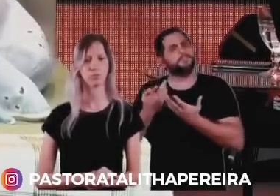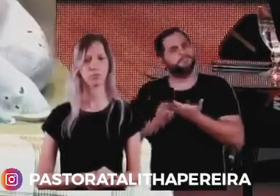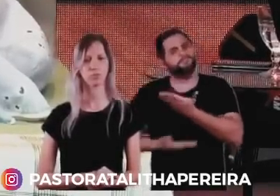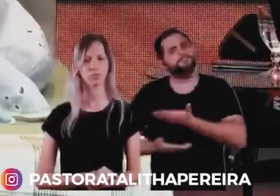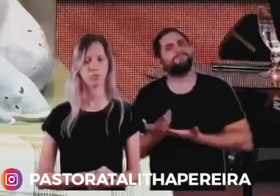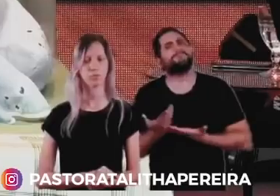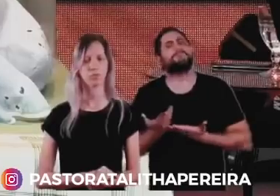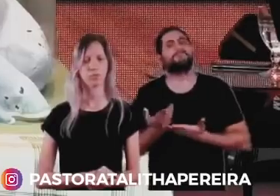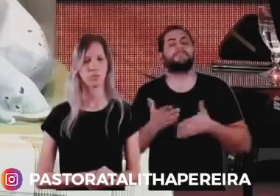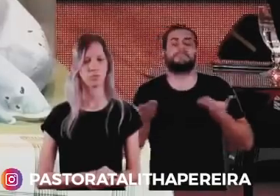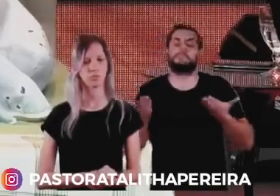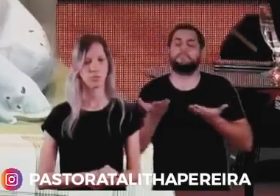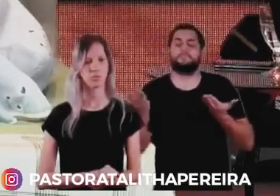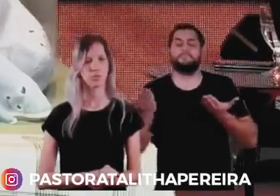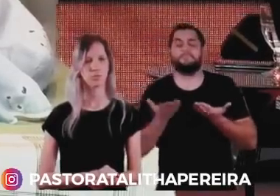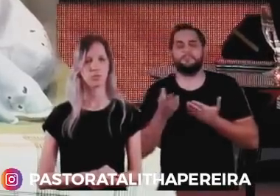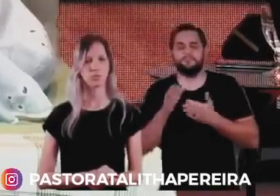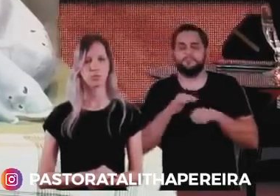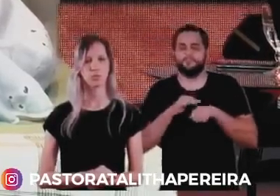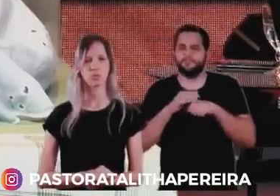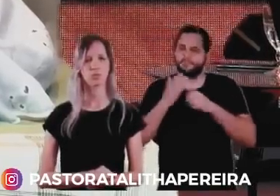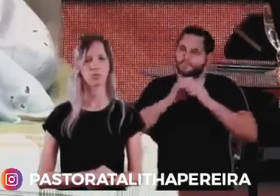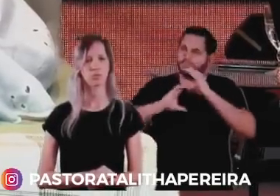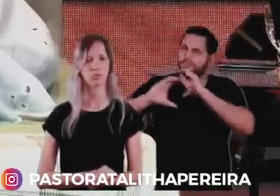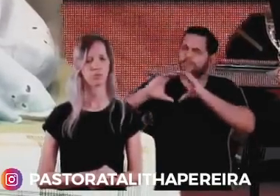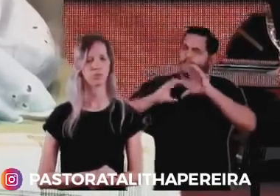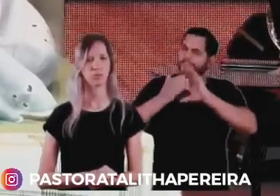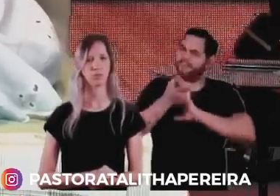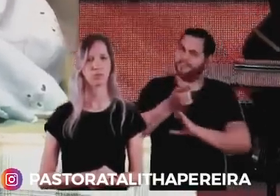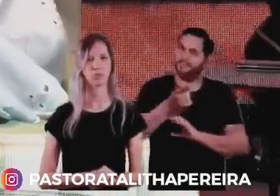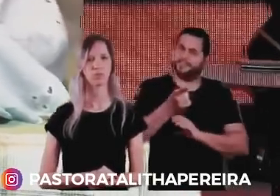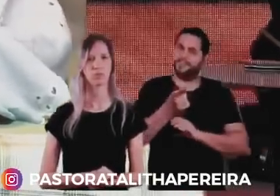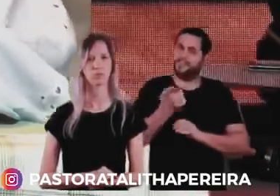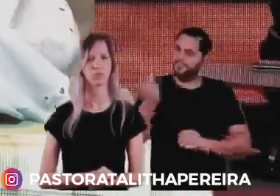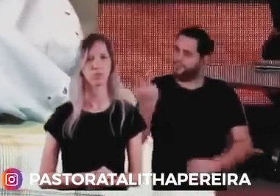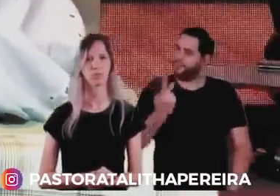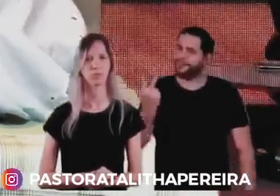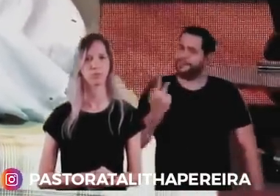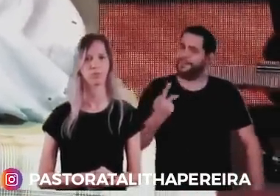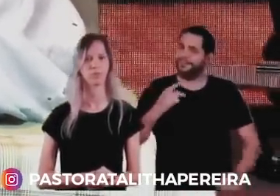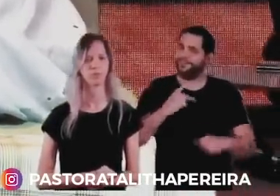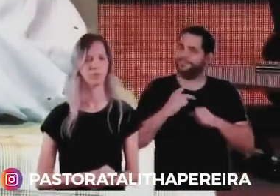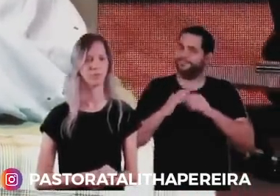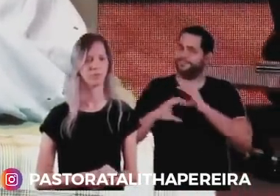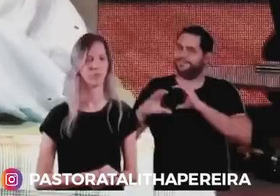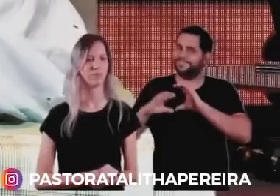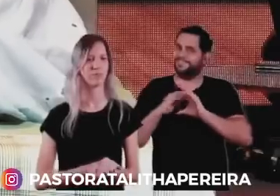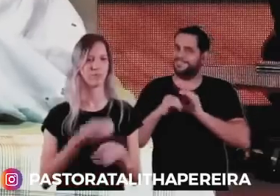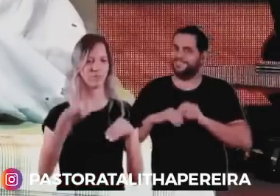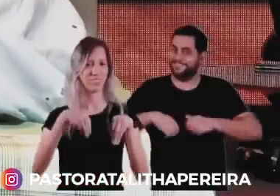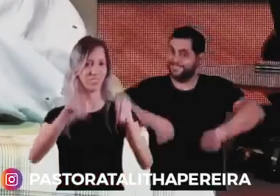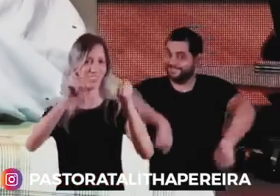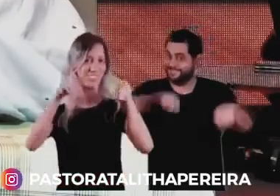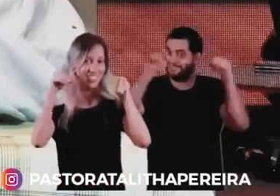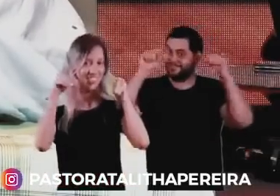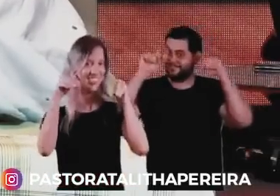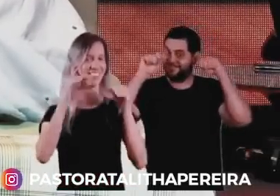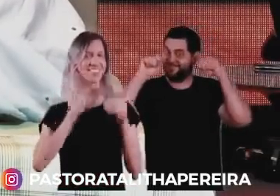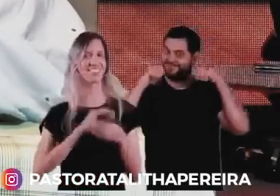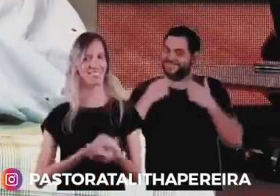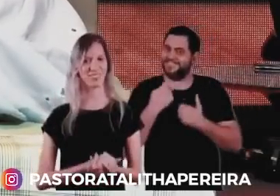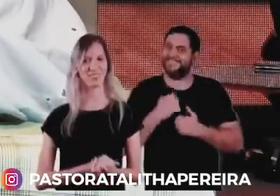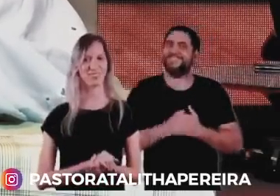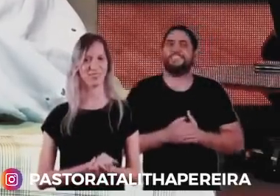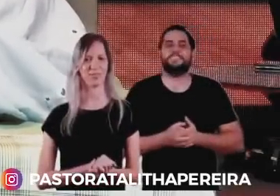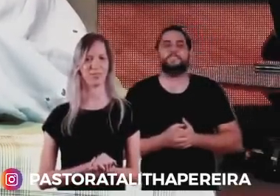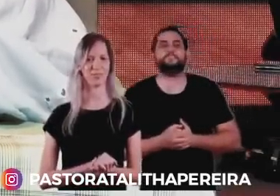relacionamento. E eu queria cantar para vocês, a gente vai fazer um dueto aqui agora. Entre os lençóis. Um dueto entre